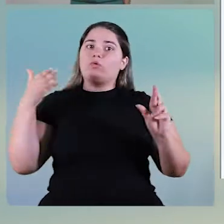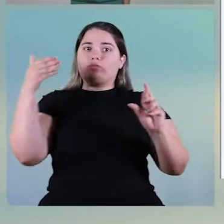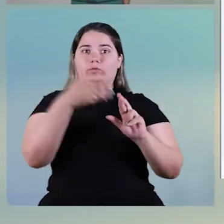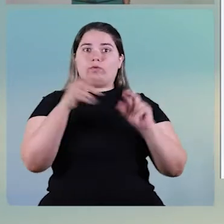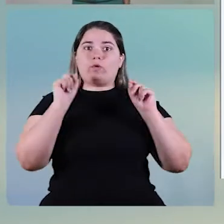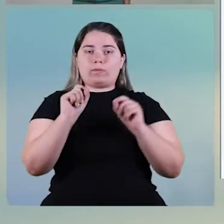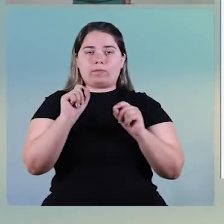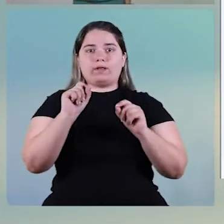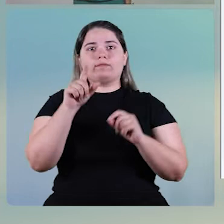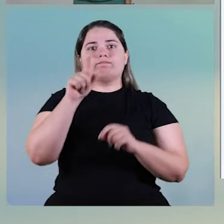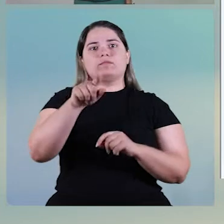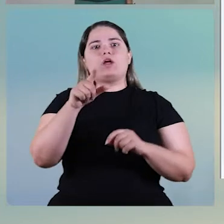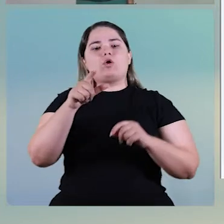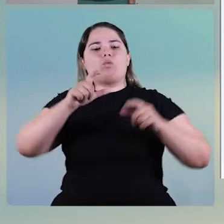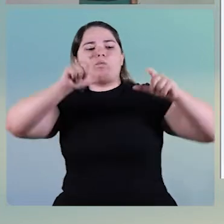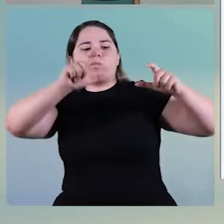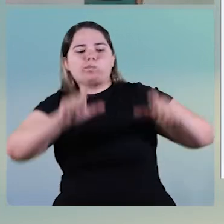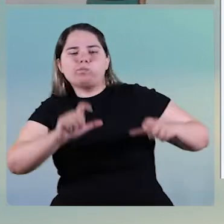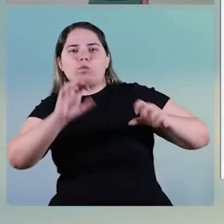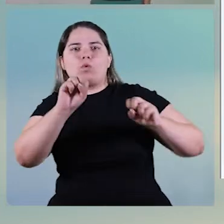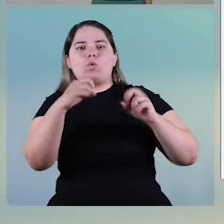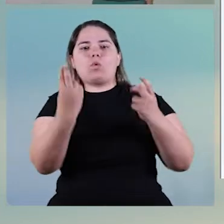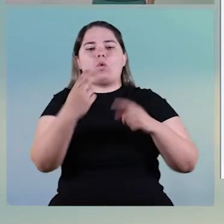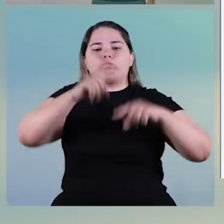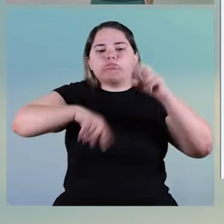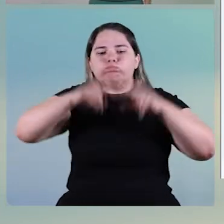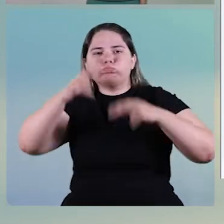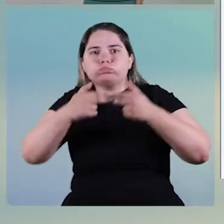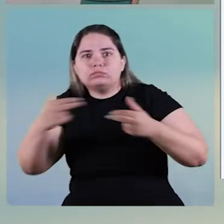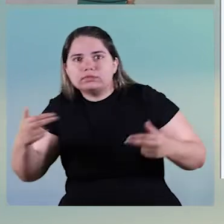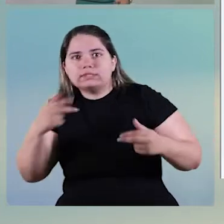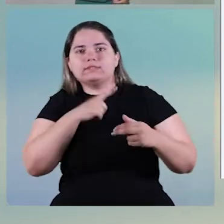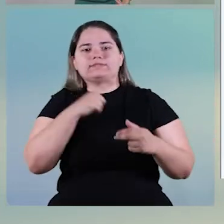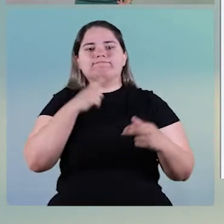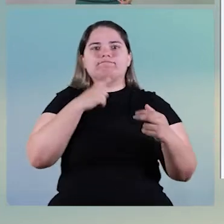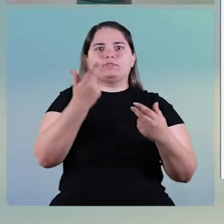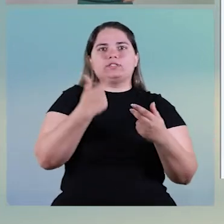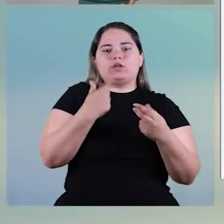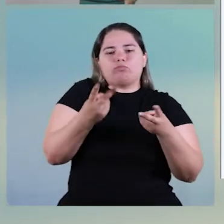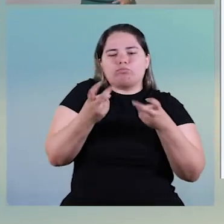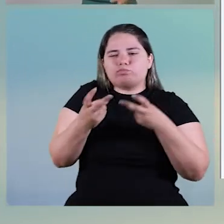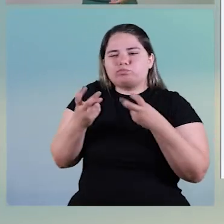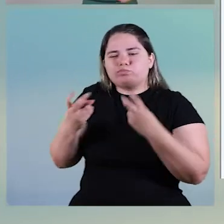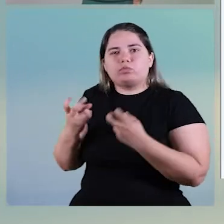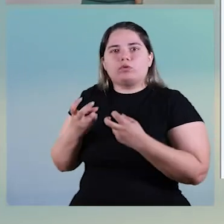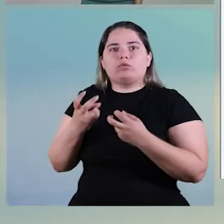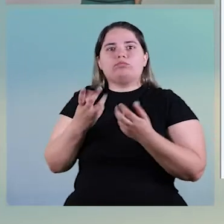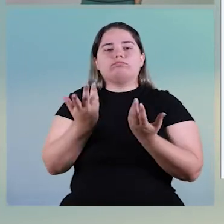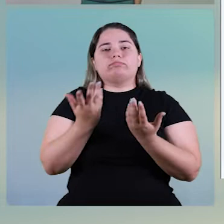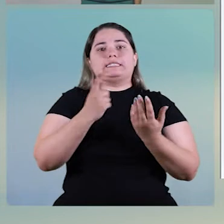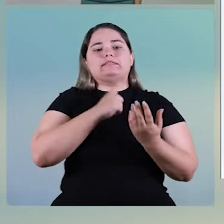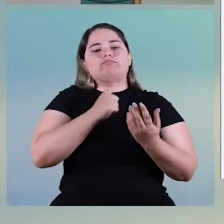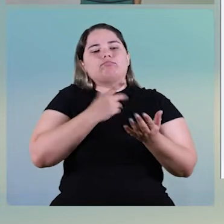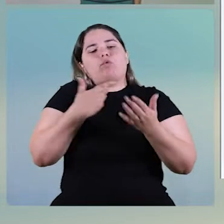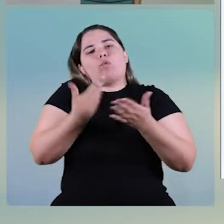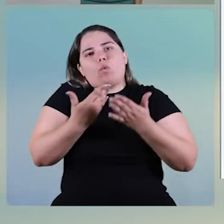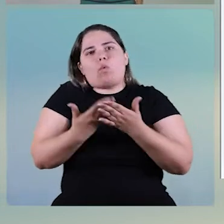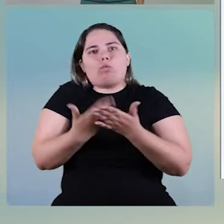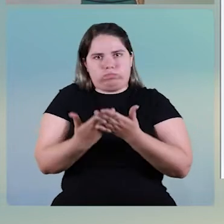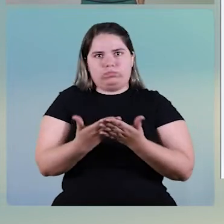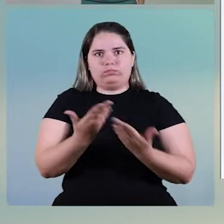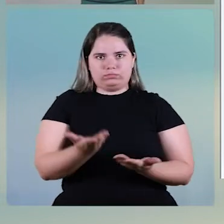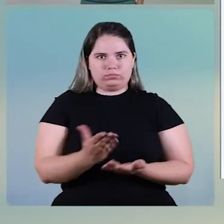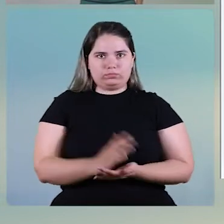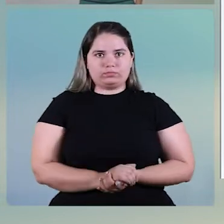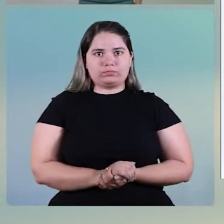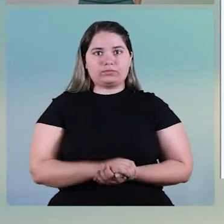é o corpo ou lugar a partir do qual as observações de fenômenos diversos são realizadas.